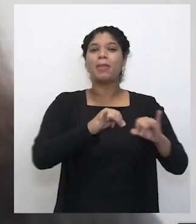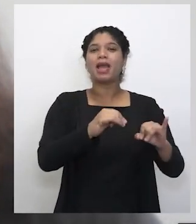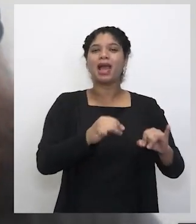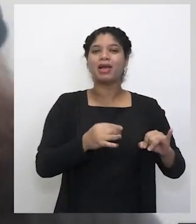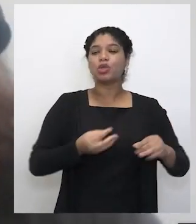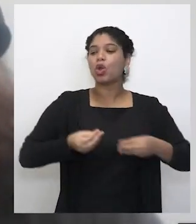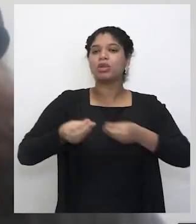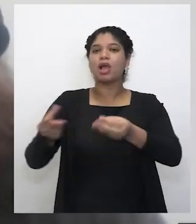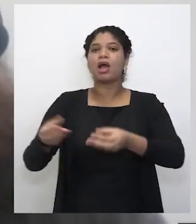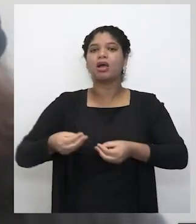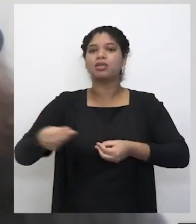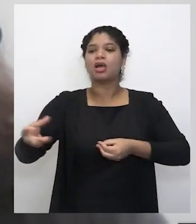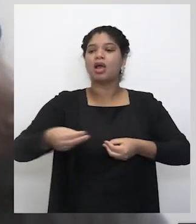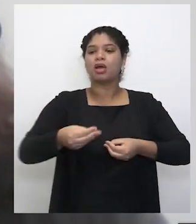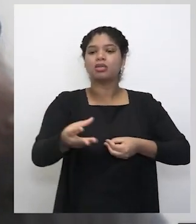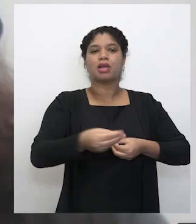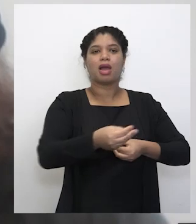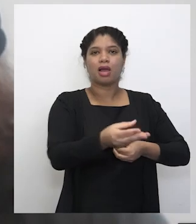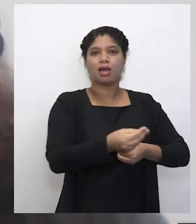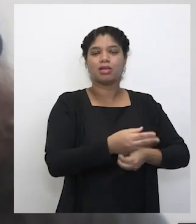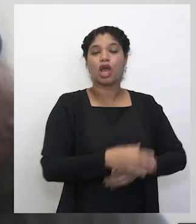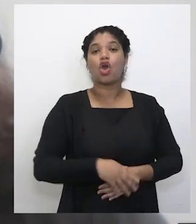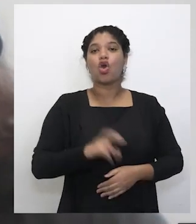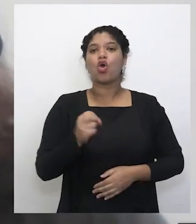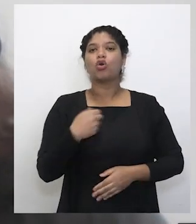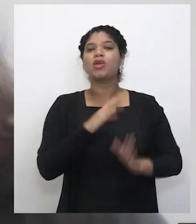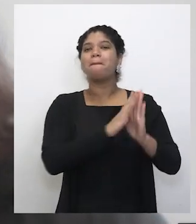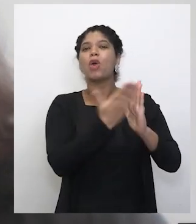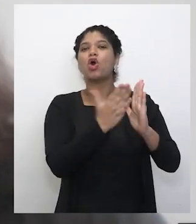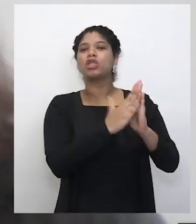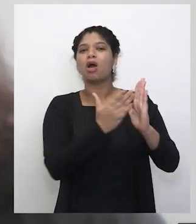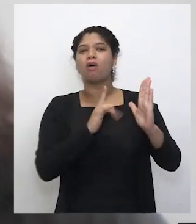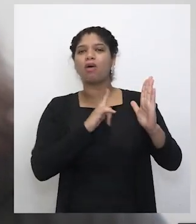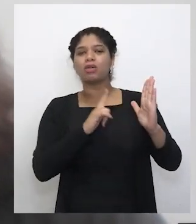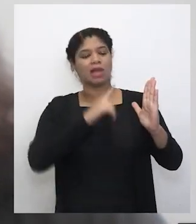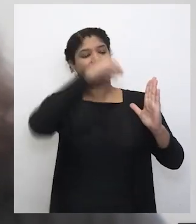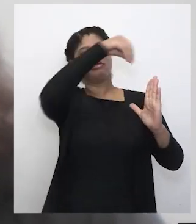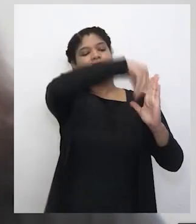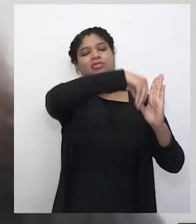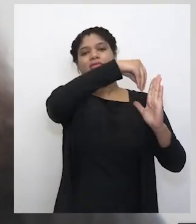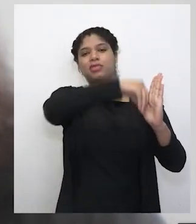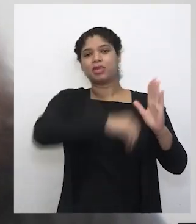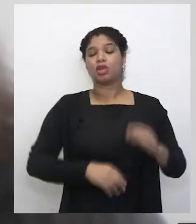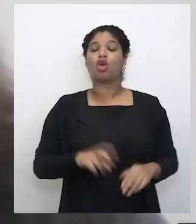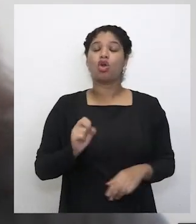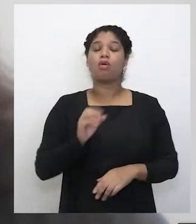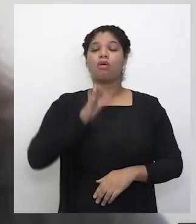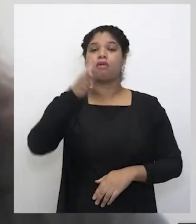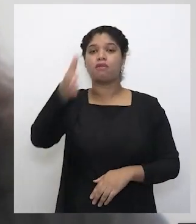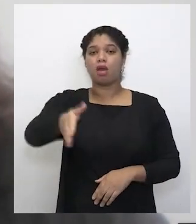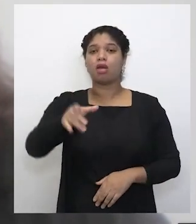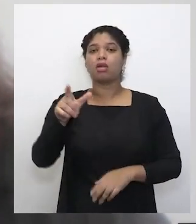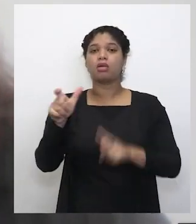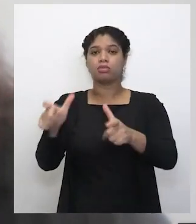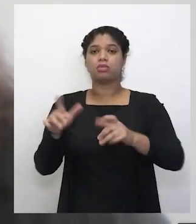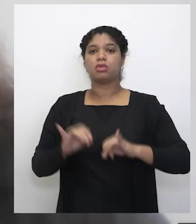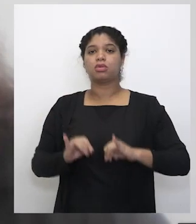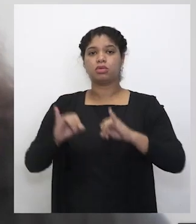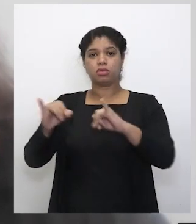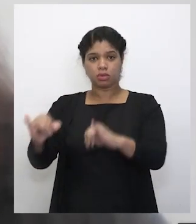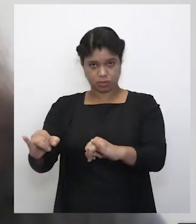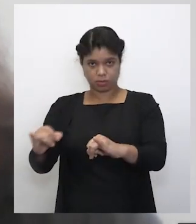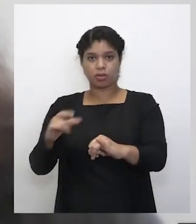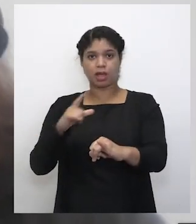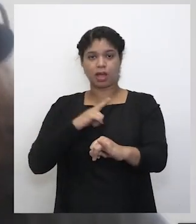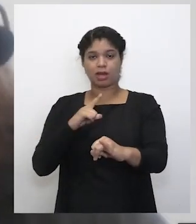as pessoas passam colocando no nosso portão, na nossa casa. Às vezes a gente vai no supermercado, a gente pega